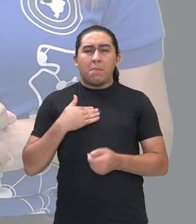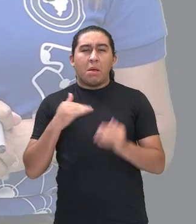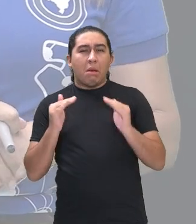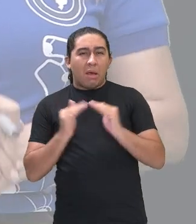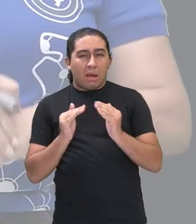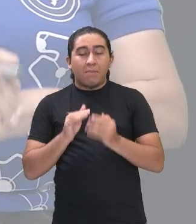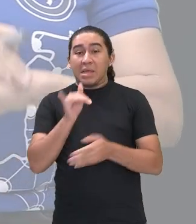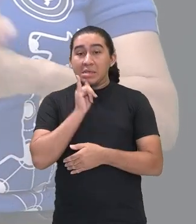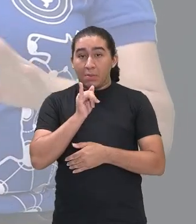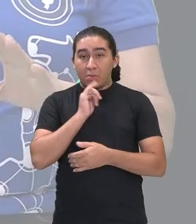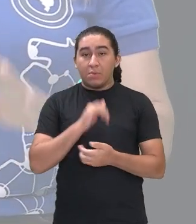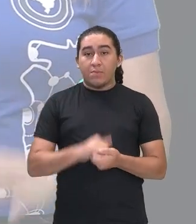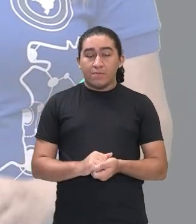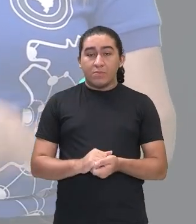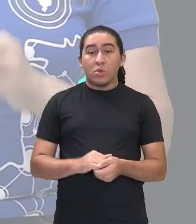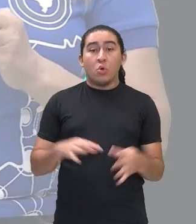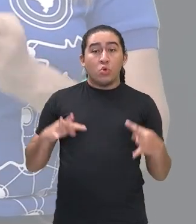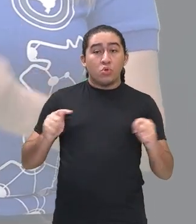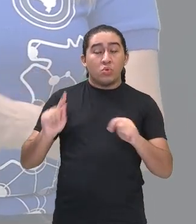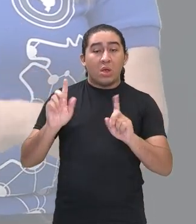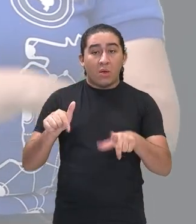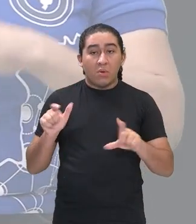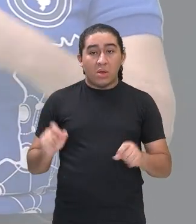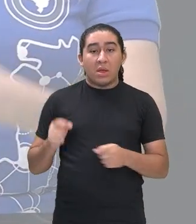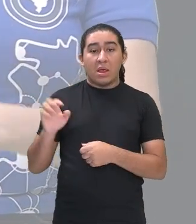né? Tudo é